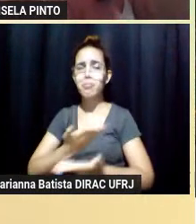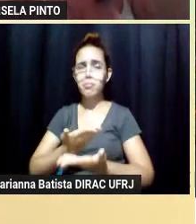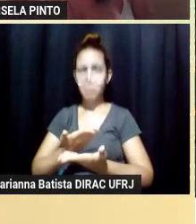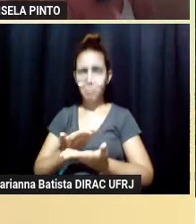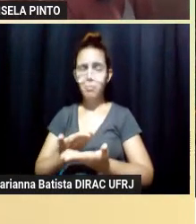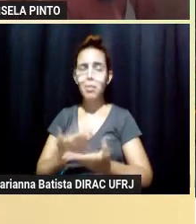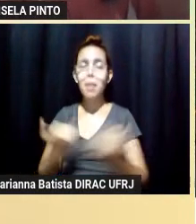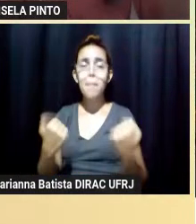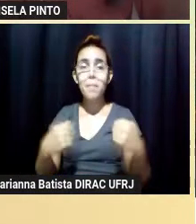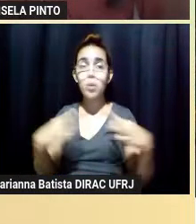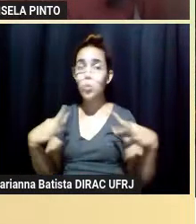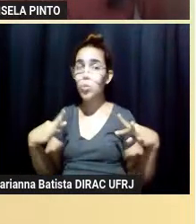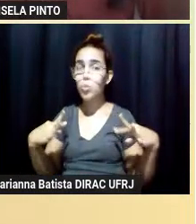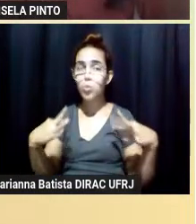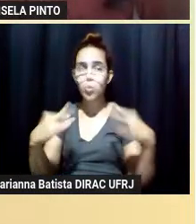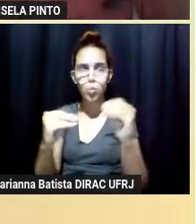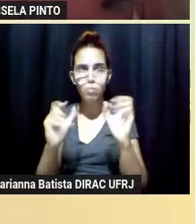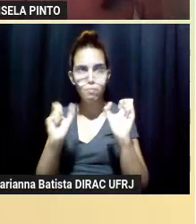tá?